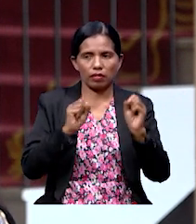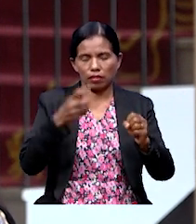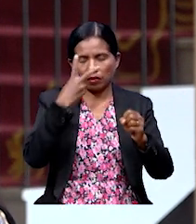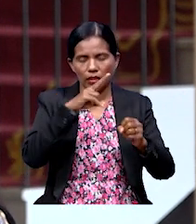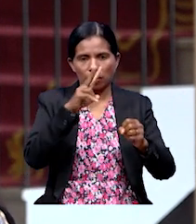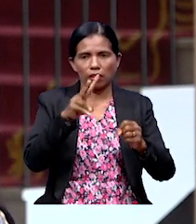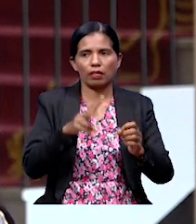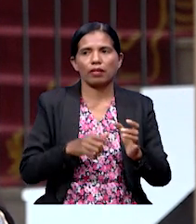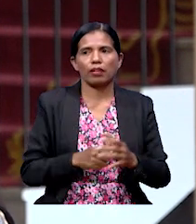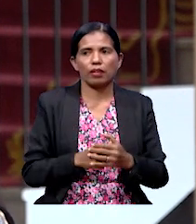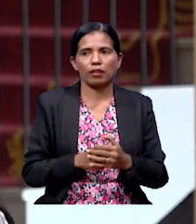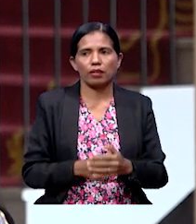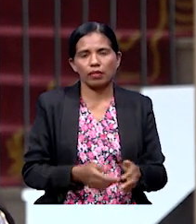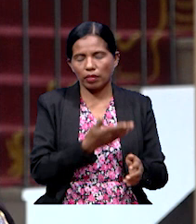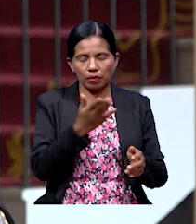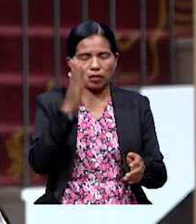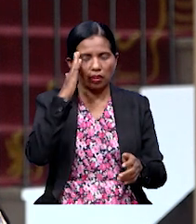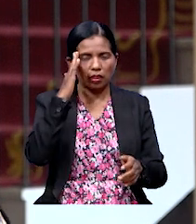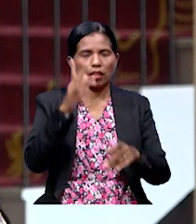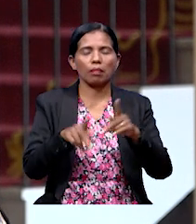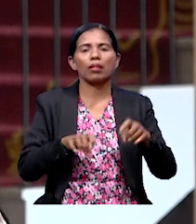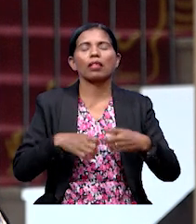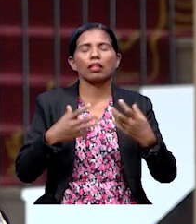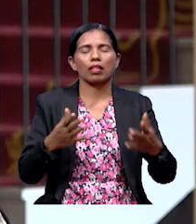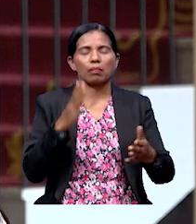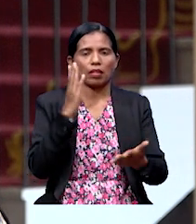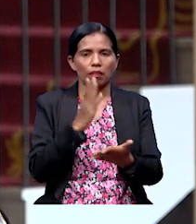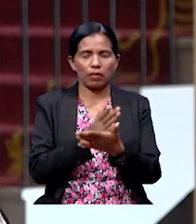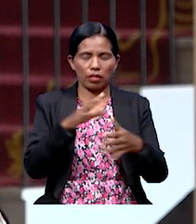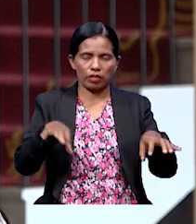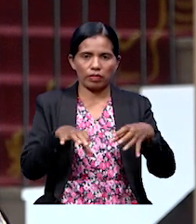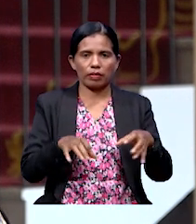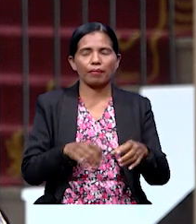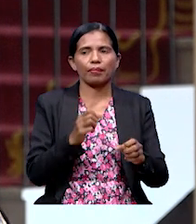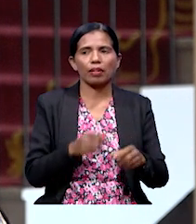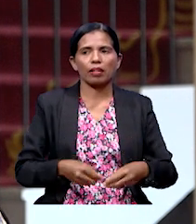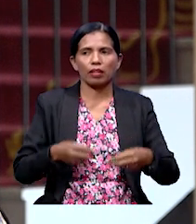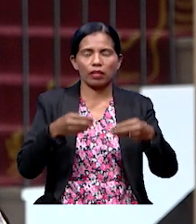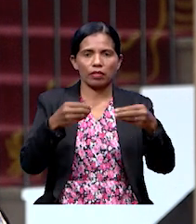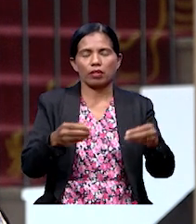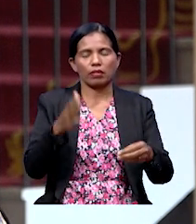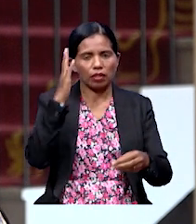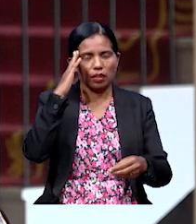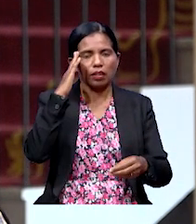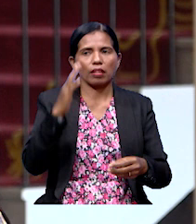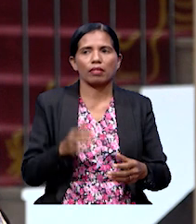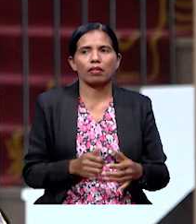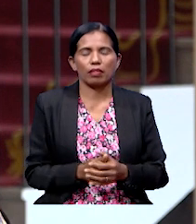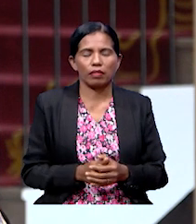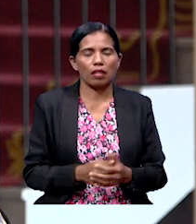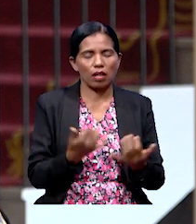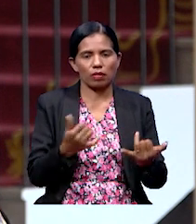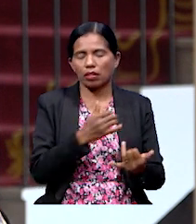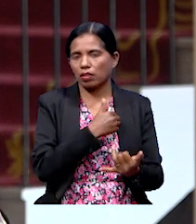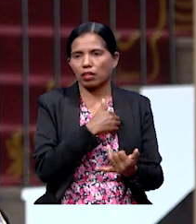definitivamente, quando toma posse, eu vou dizer que não há nada. Ou seja, quando toma posse, eu vou dizer que não há nada. Em princípio, agora eu diria